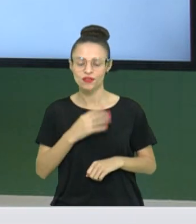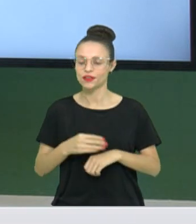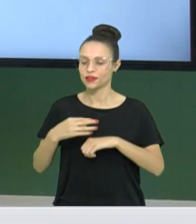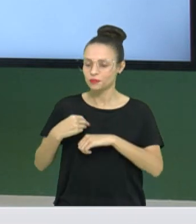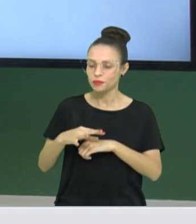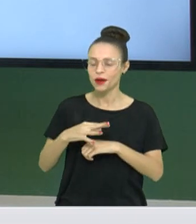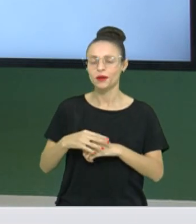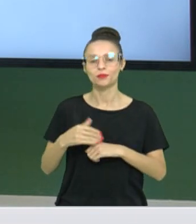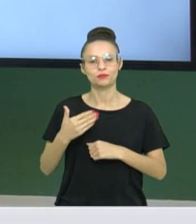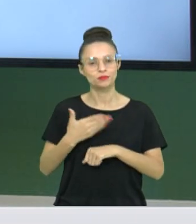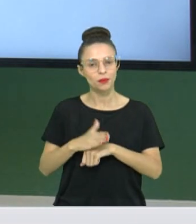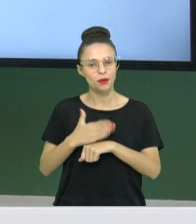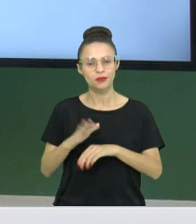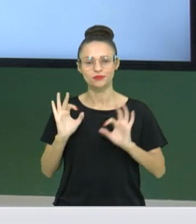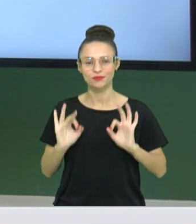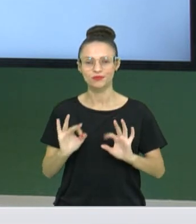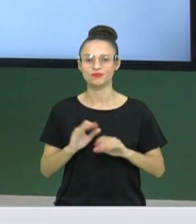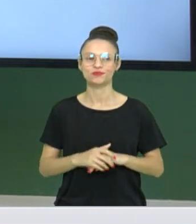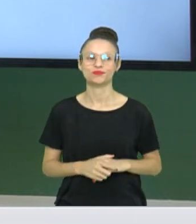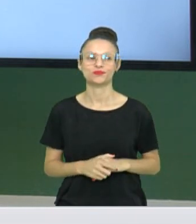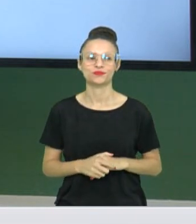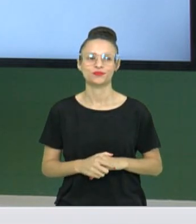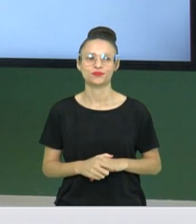nosso conhecimento, tá certo, pessoal?